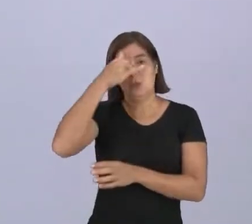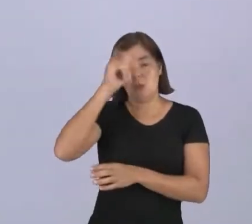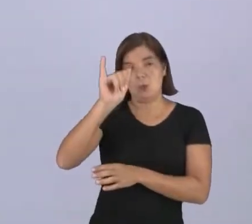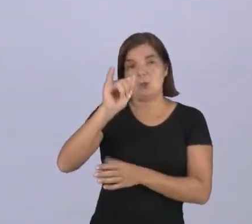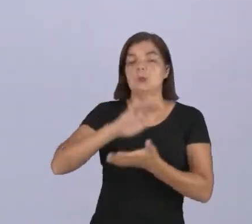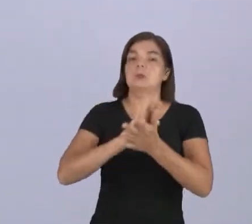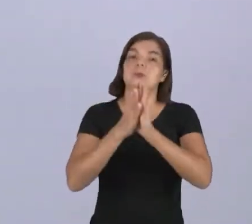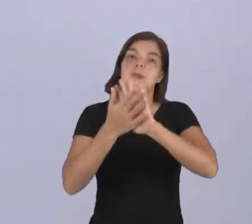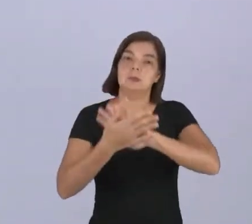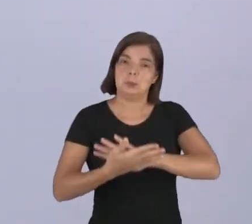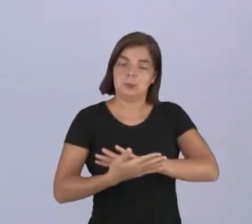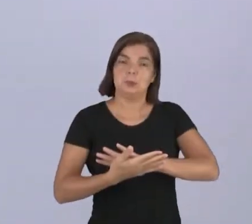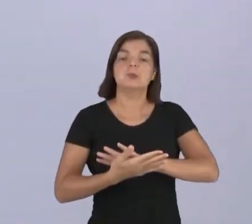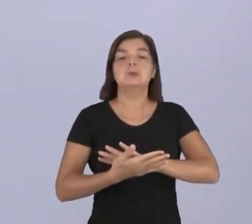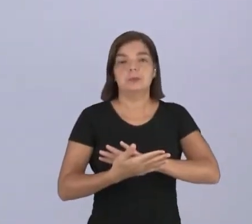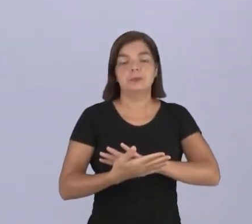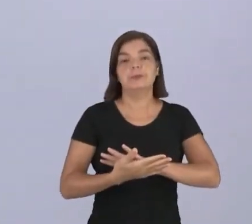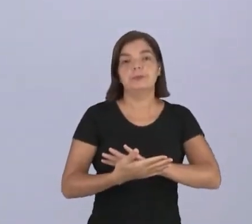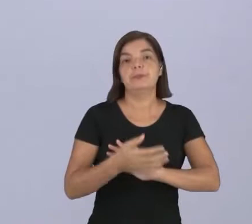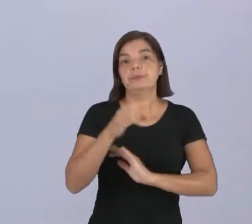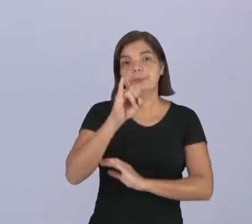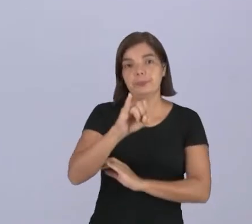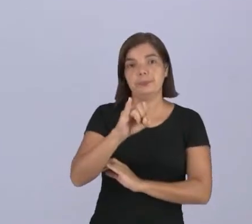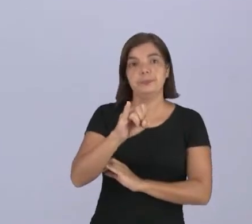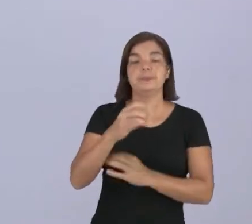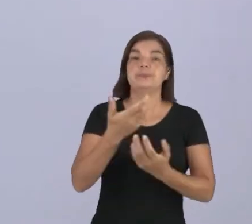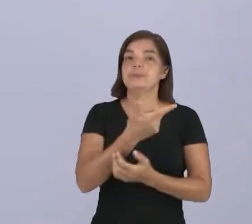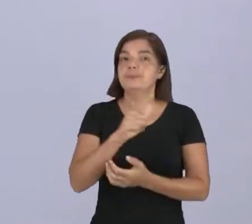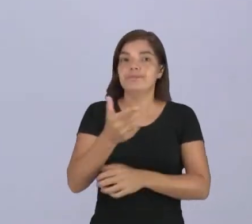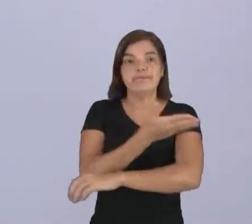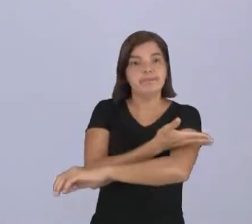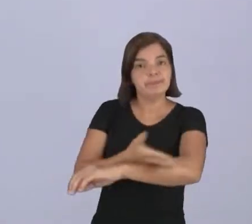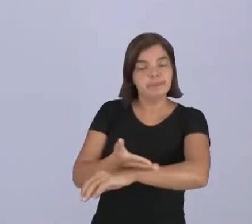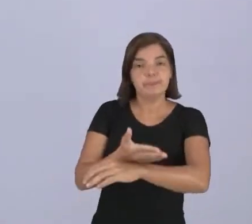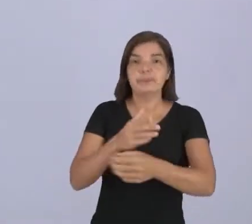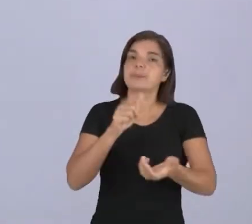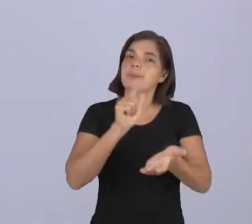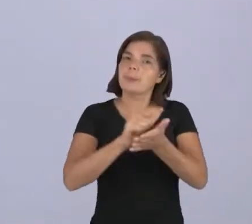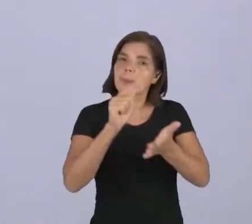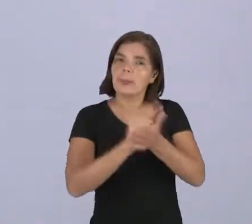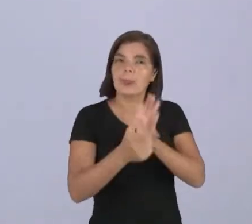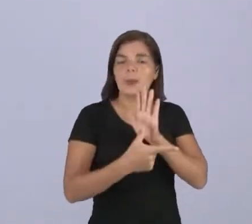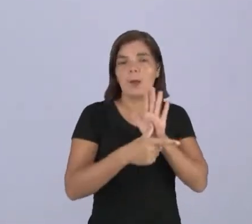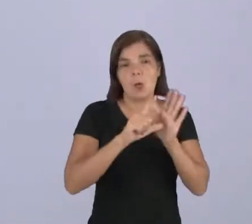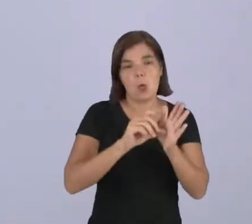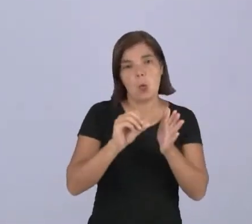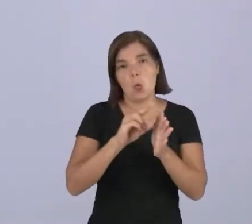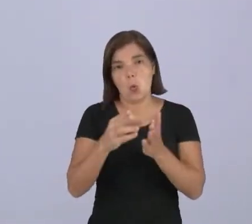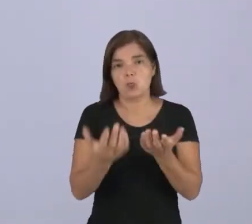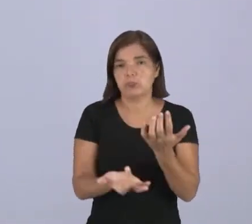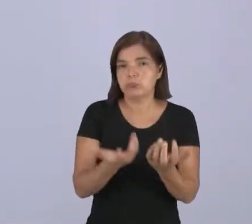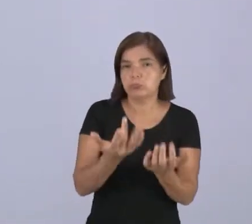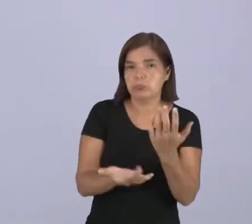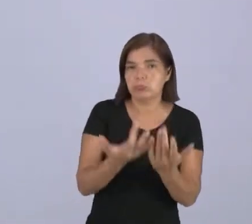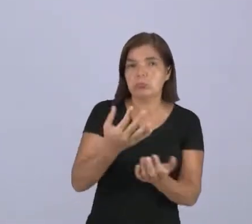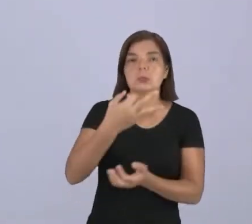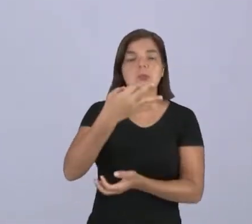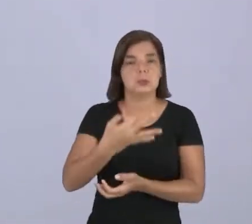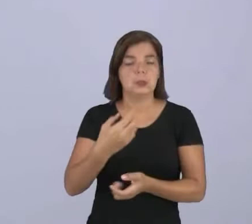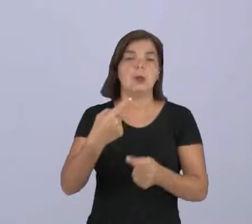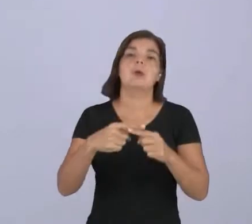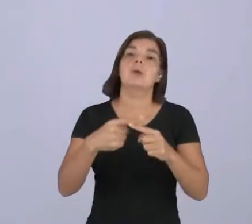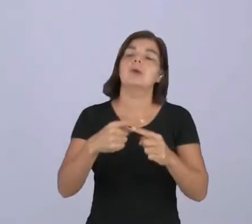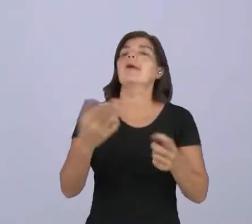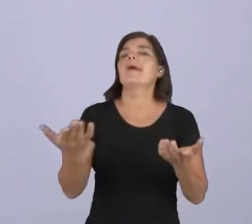ali e, consequentemente, acabam, se a gente não tem o costume de higienizar o alimento antes ou de cozinhar adequadamente,